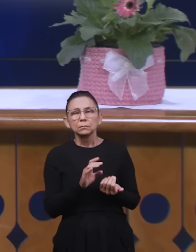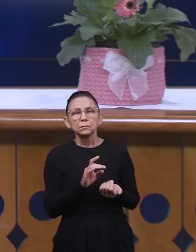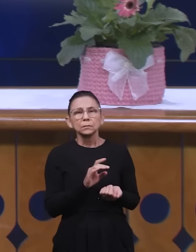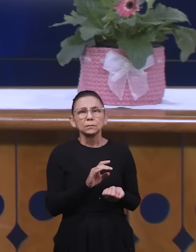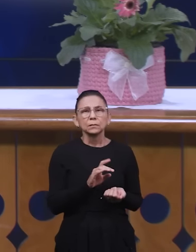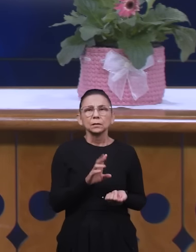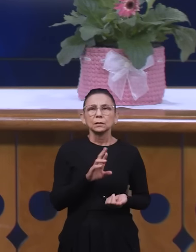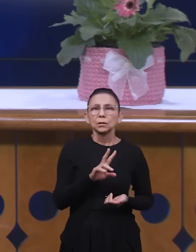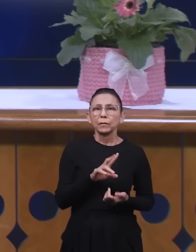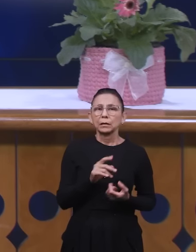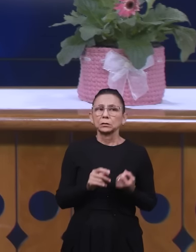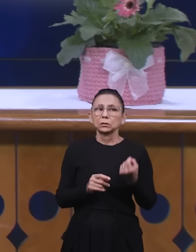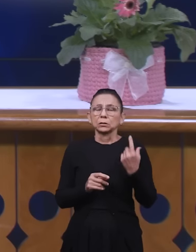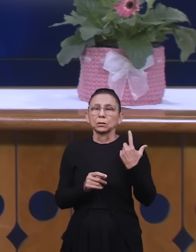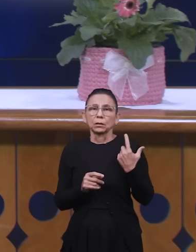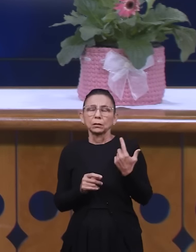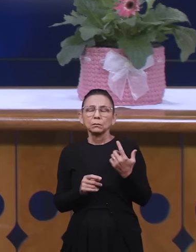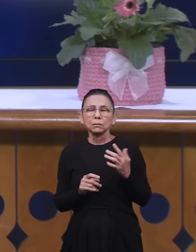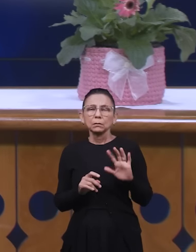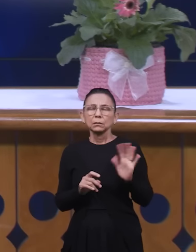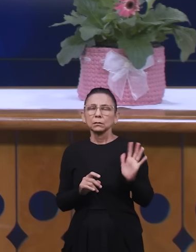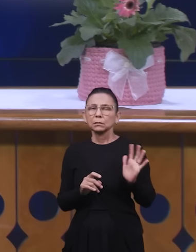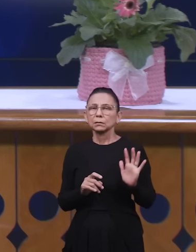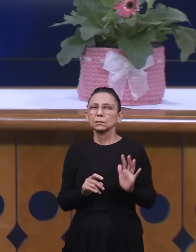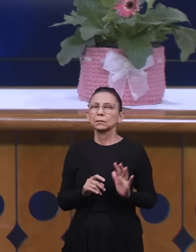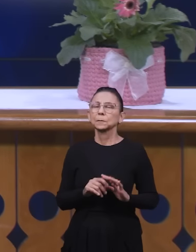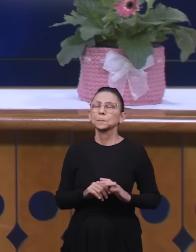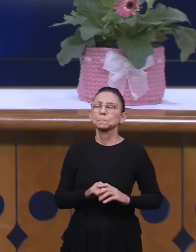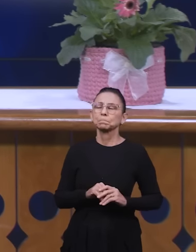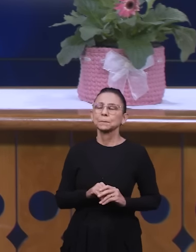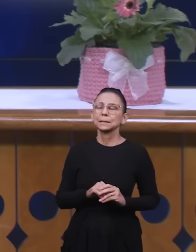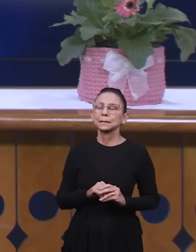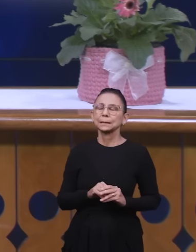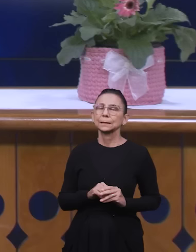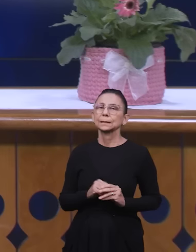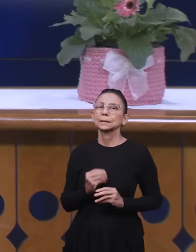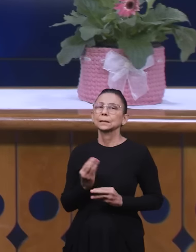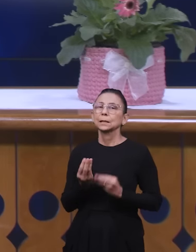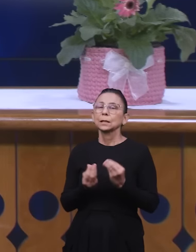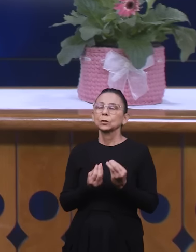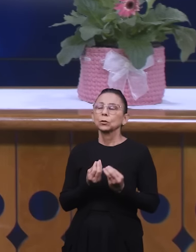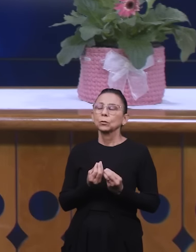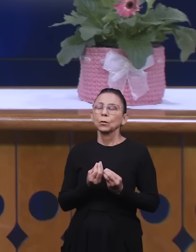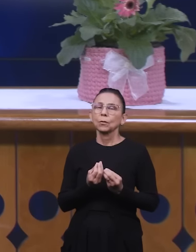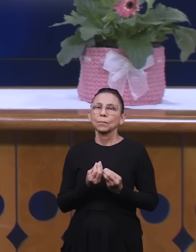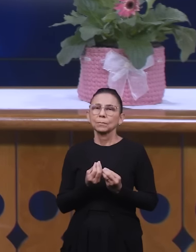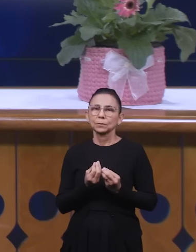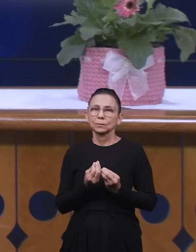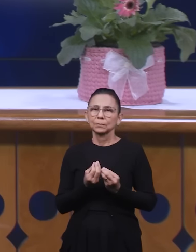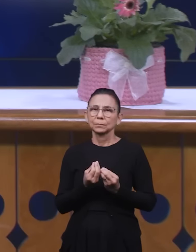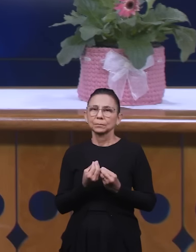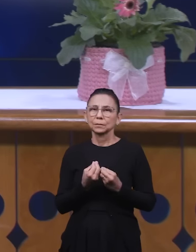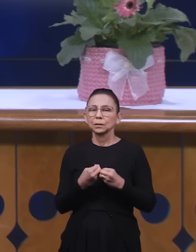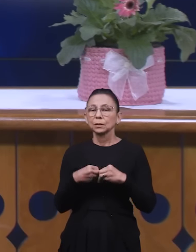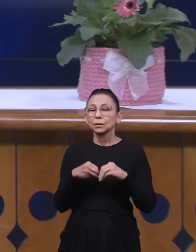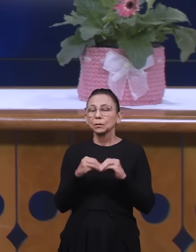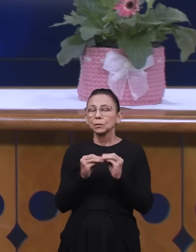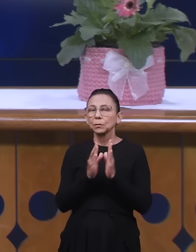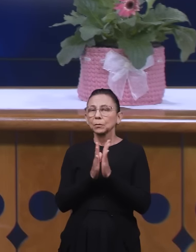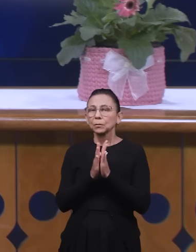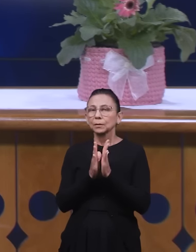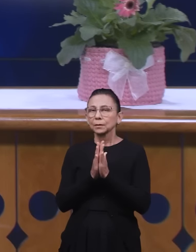fosse algo tão estranho na vida deles, mas a forma, o cuidado de